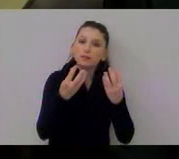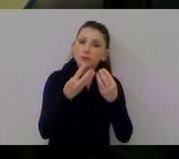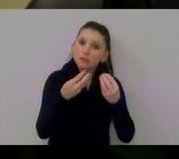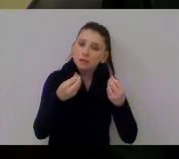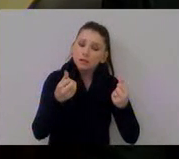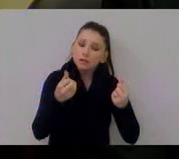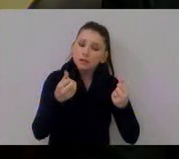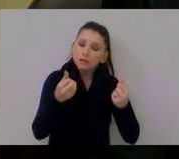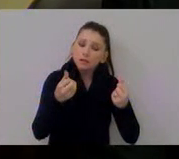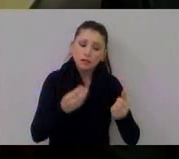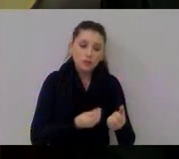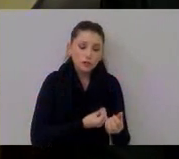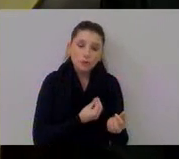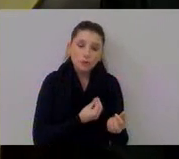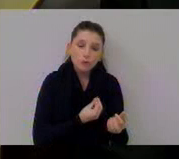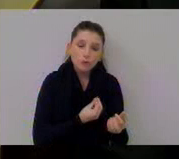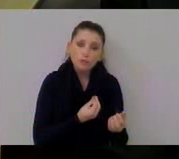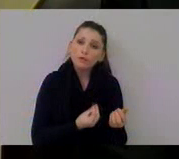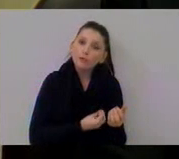segurança,